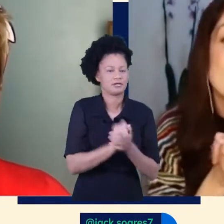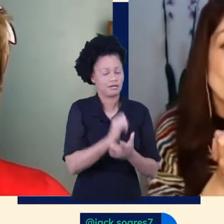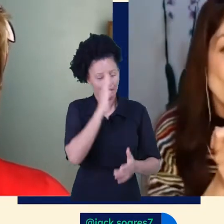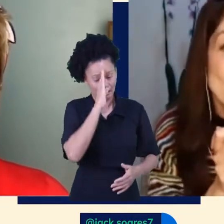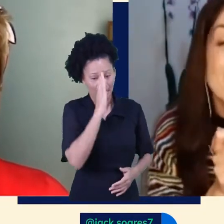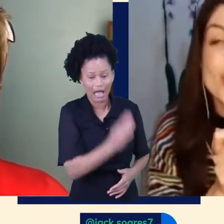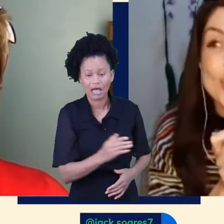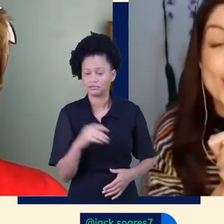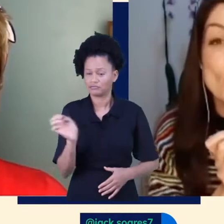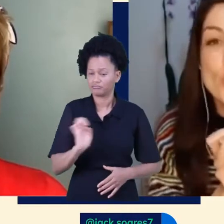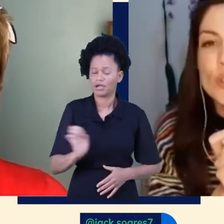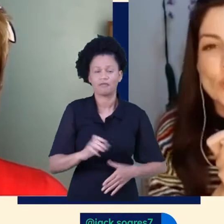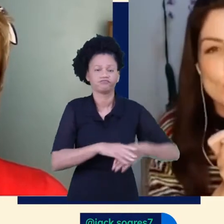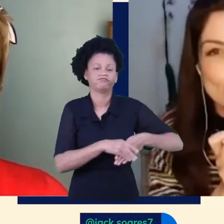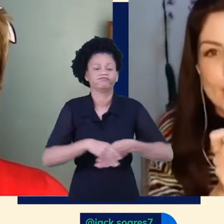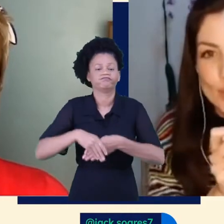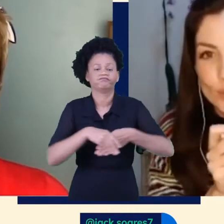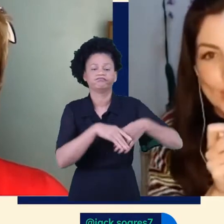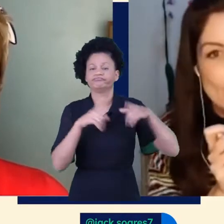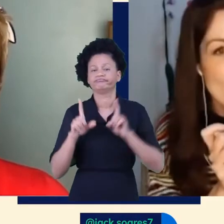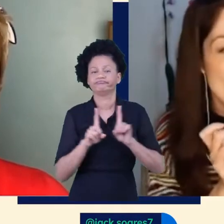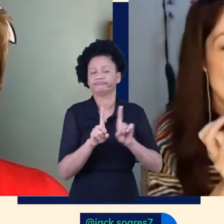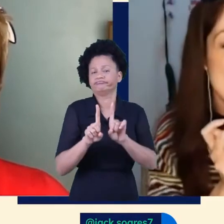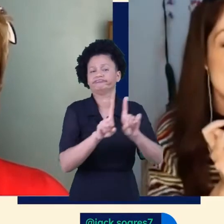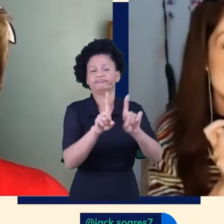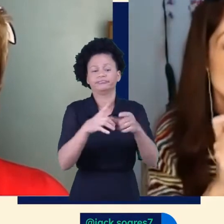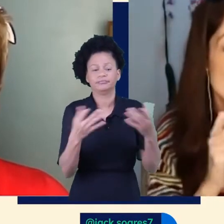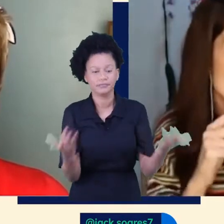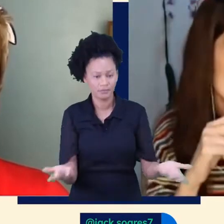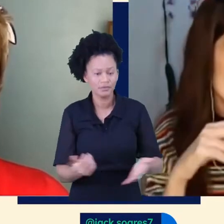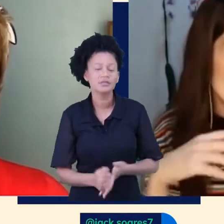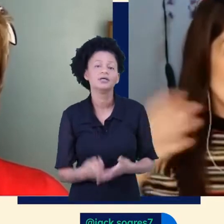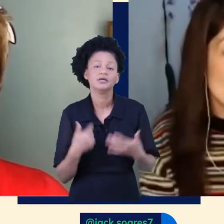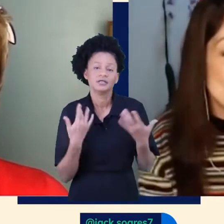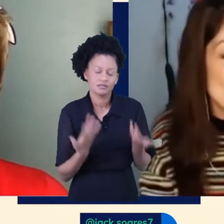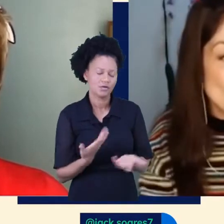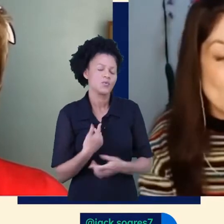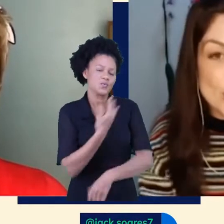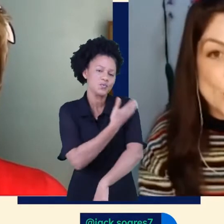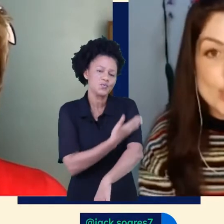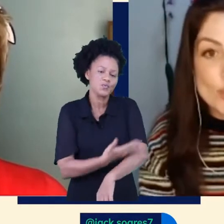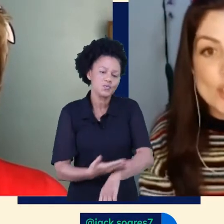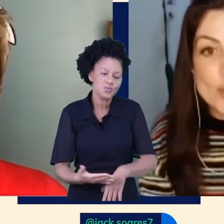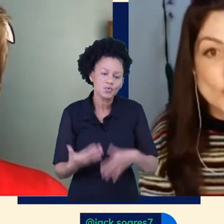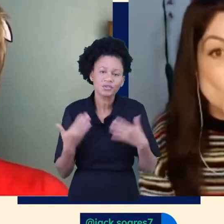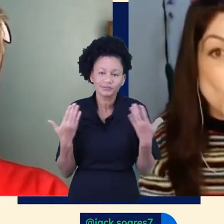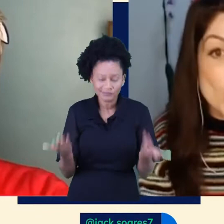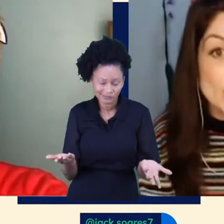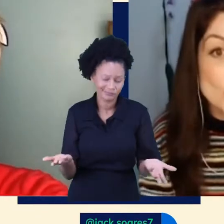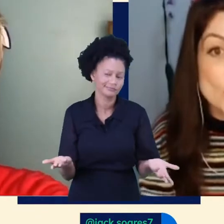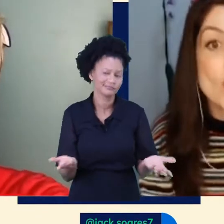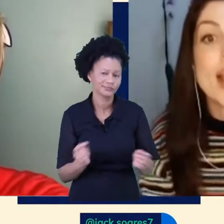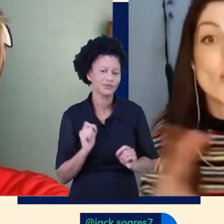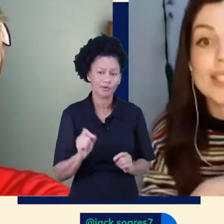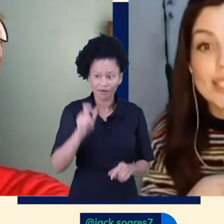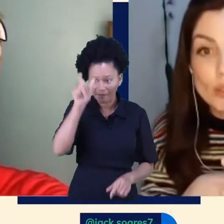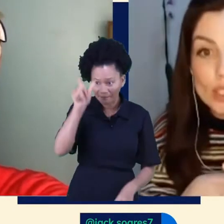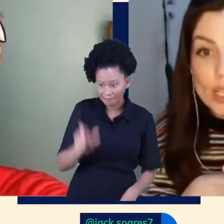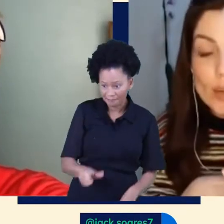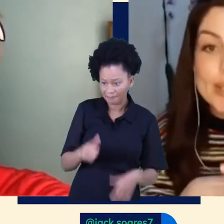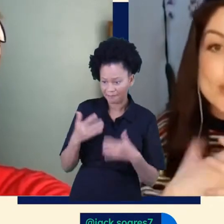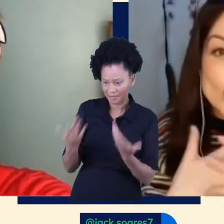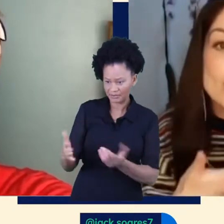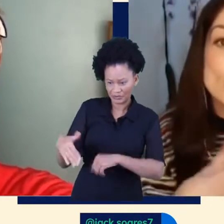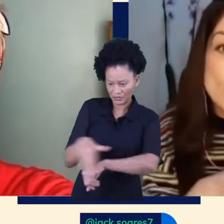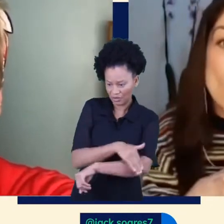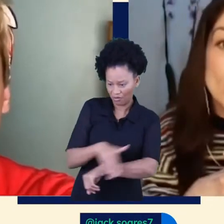muito lindo. E a gente está muito acostumado a passar por cima, às vezes, de uma pessoa em situação de rua e não se chocar com aquilo,